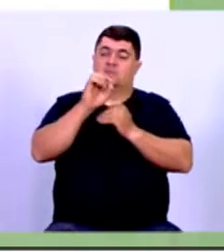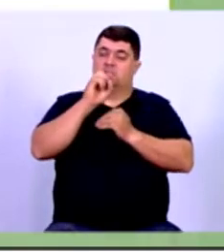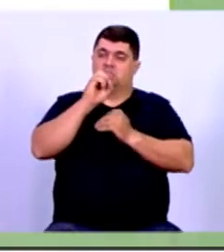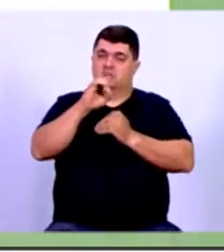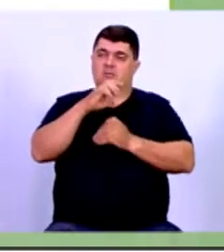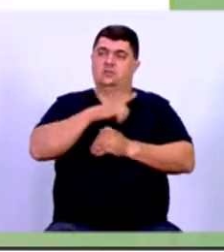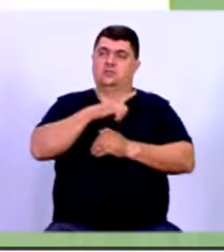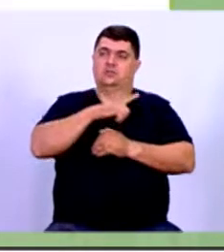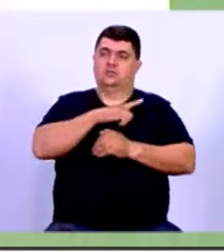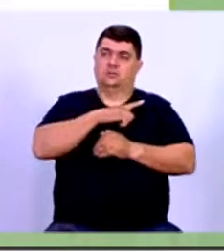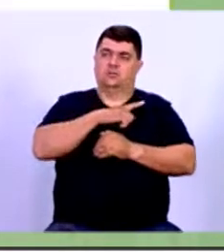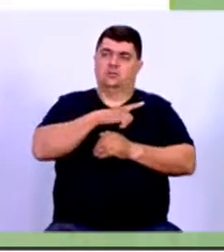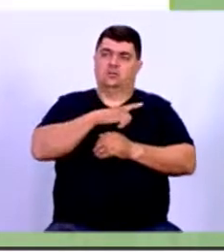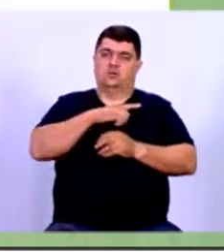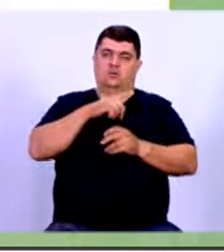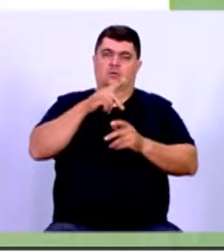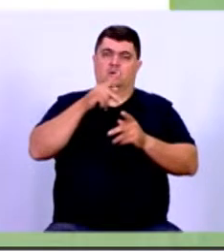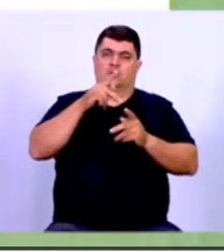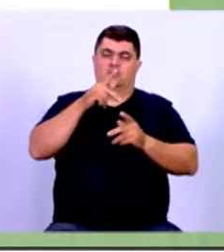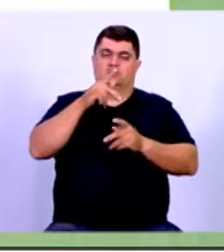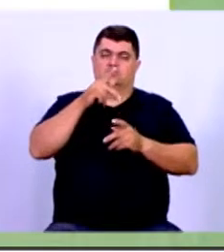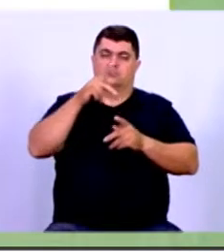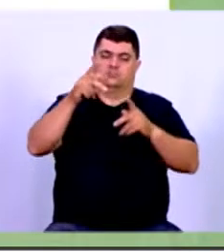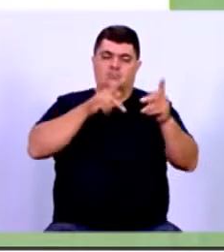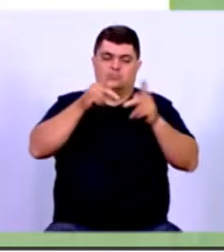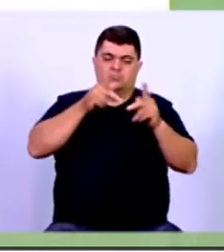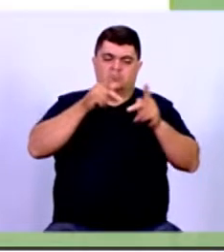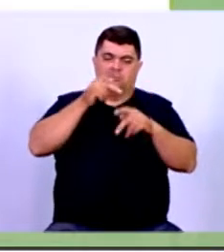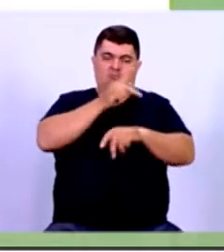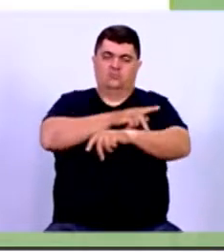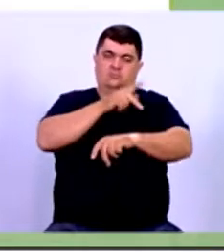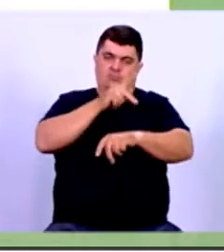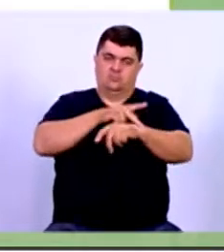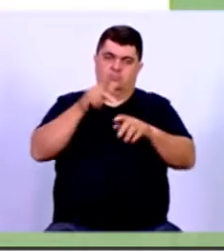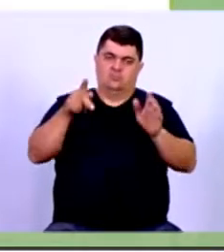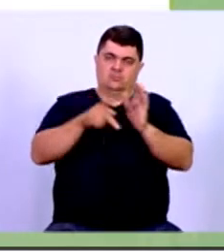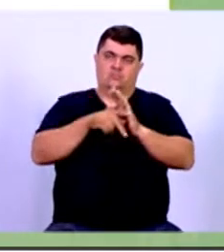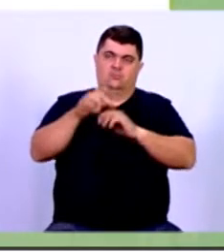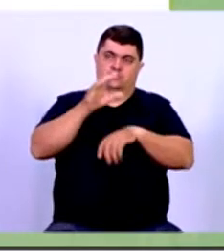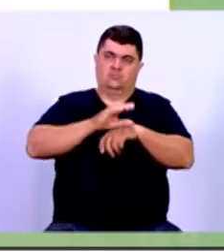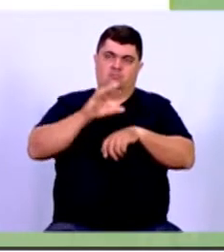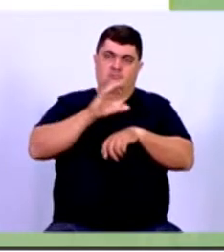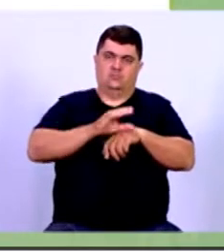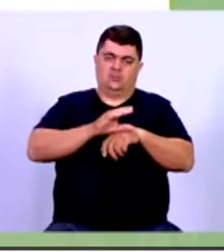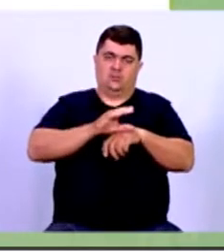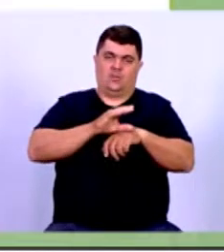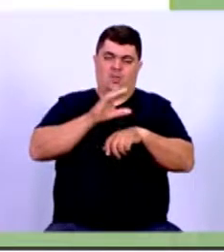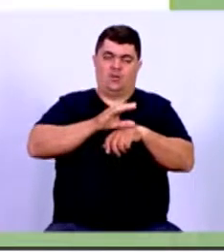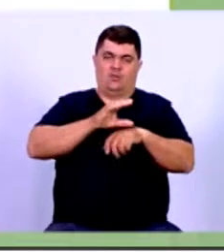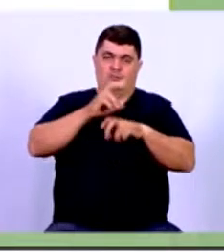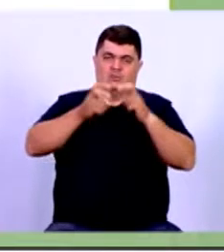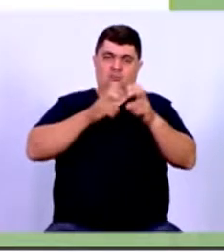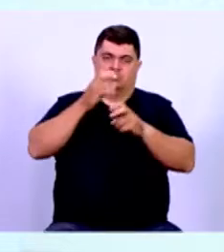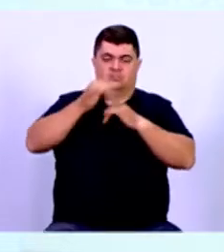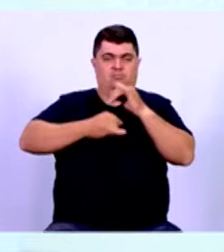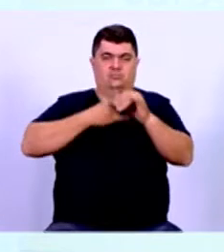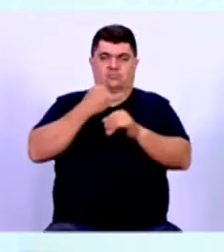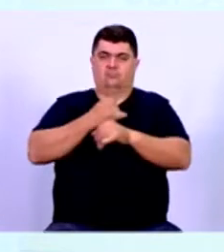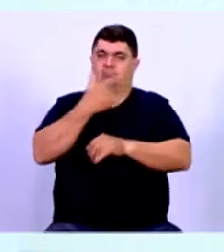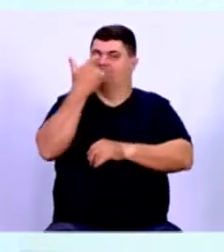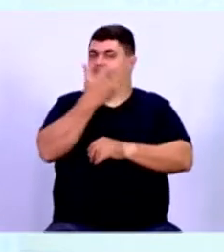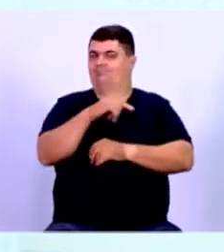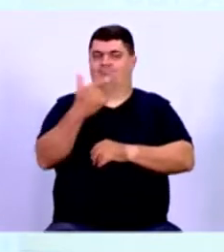caso de previsão no projeto político-pedagógico do curso. O curso de informática para a internet não tem